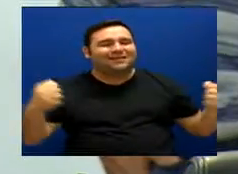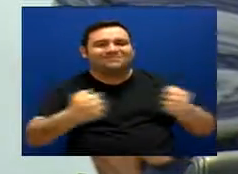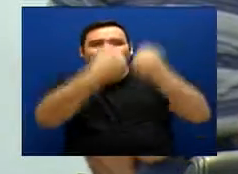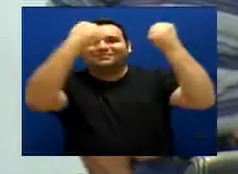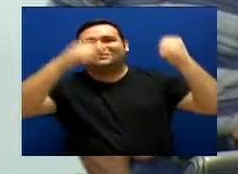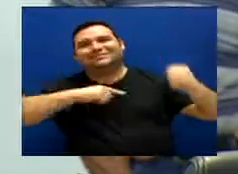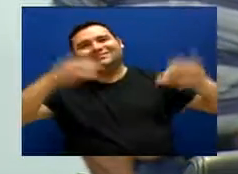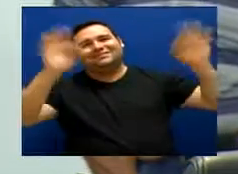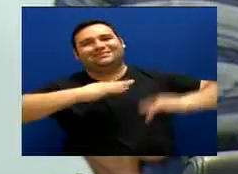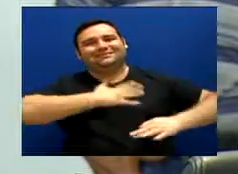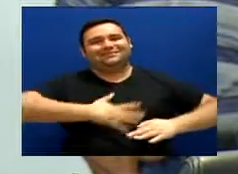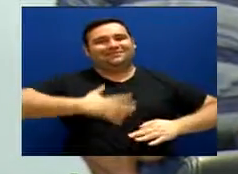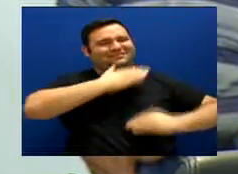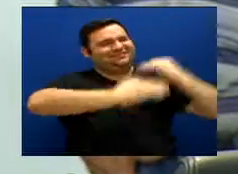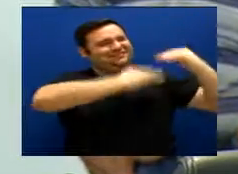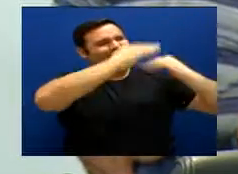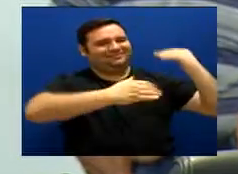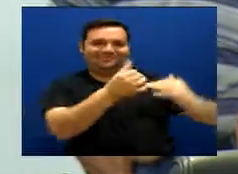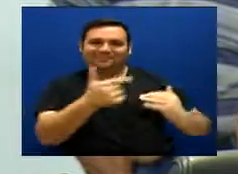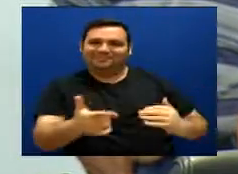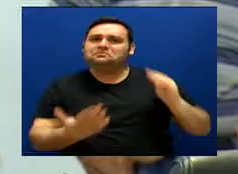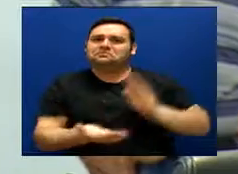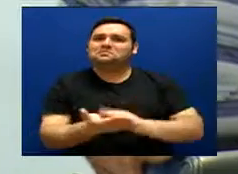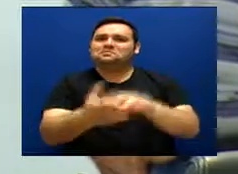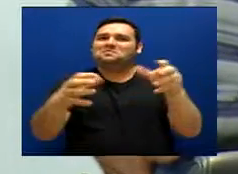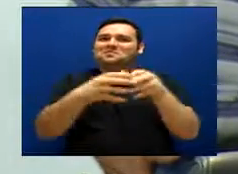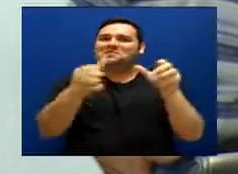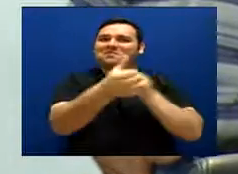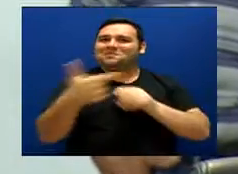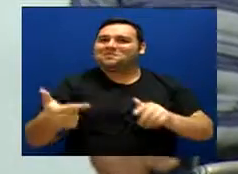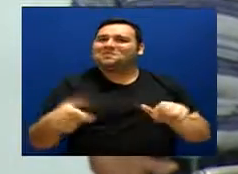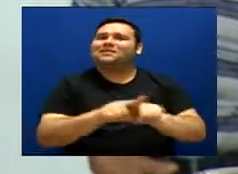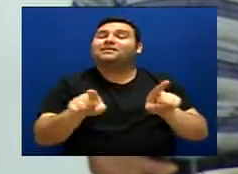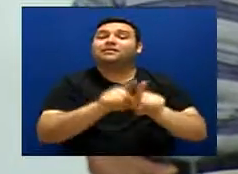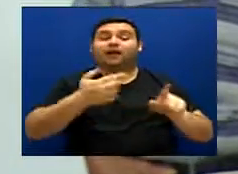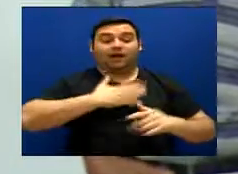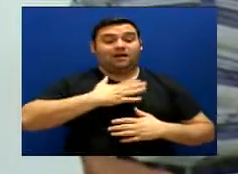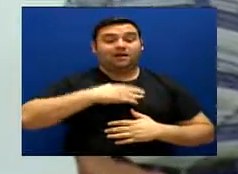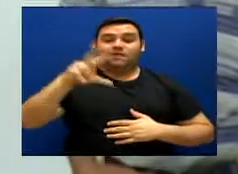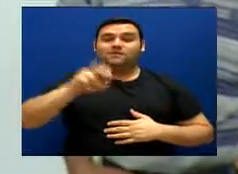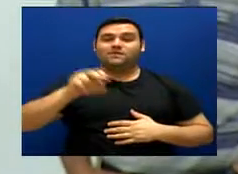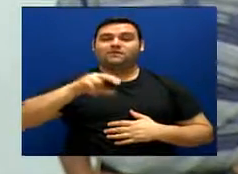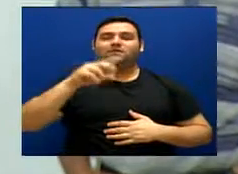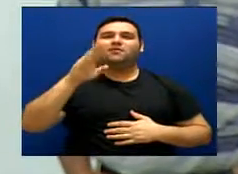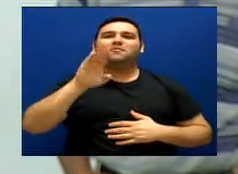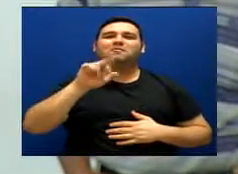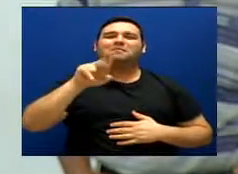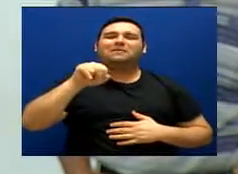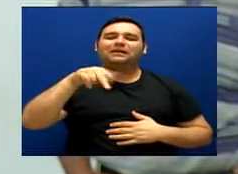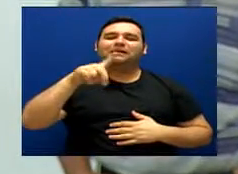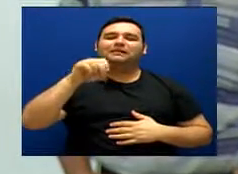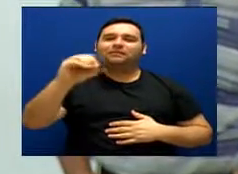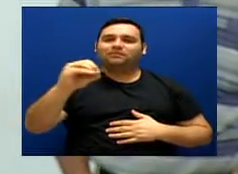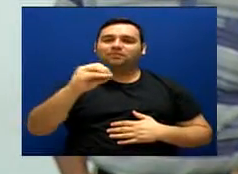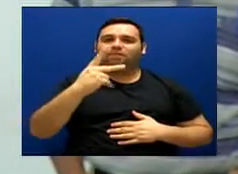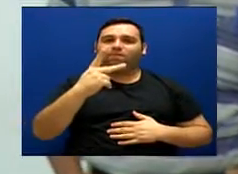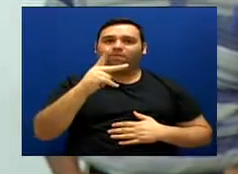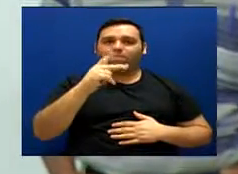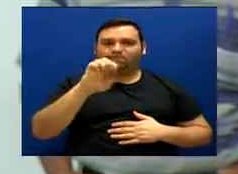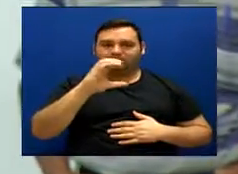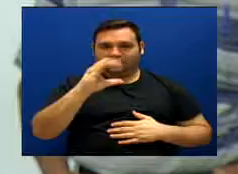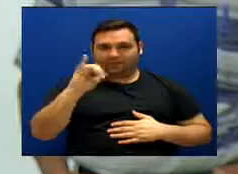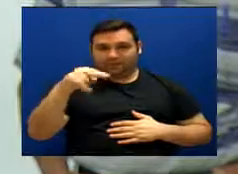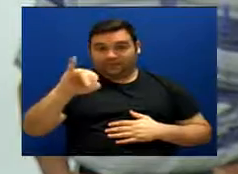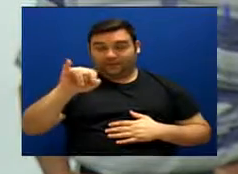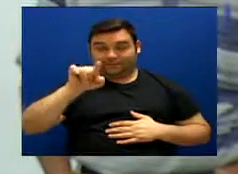ele aí a ascensão no São Bento. Então, parabéns, São Bento. Até lembrando que meu avô, Bernardo Pessini, ele